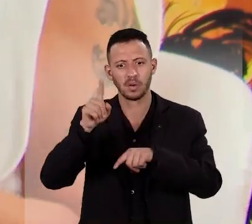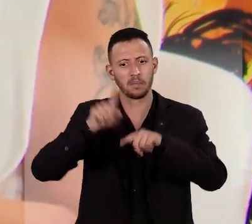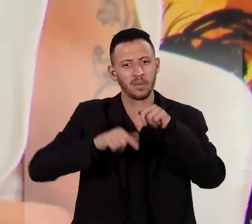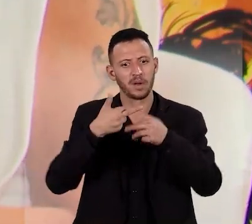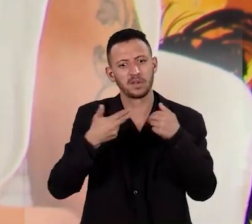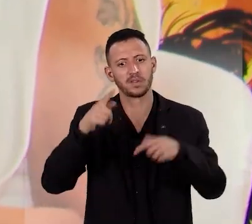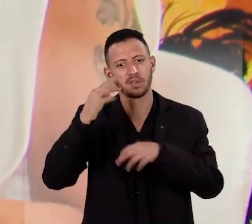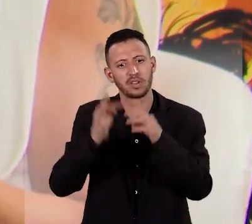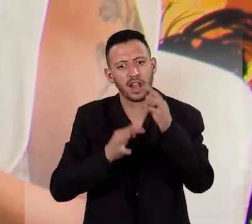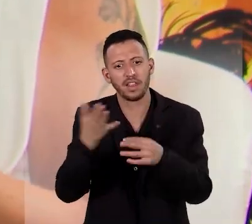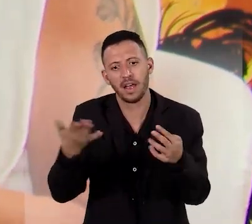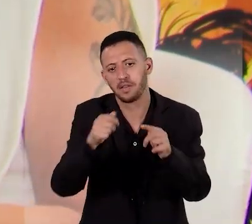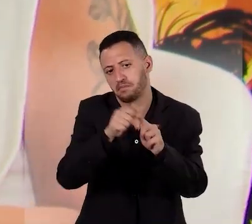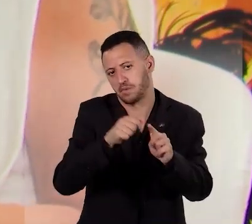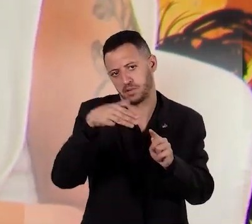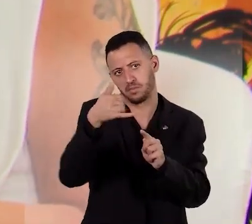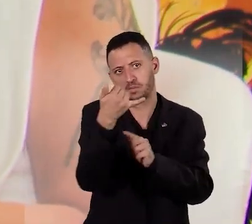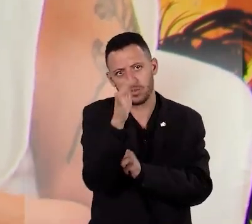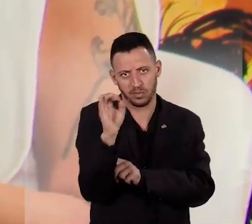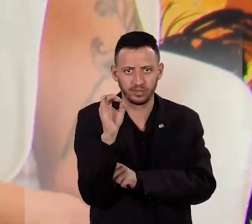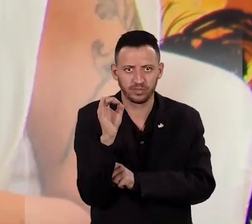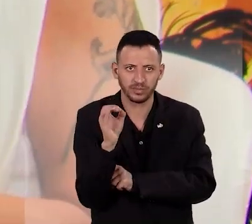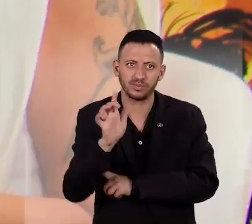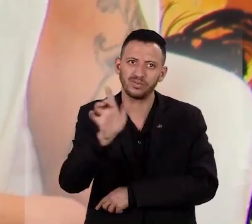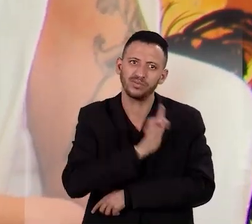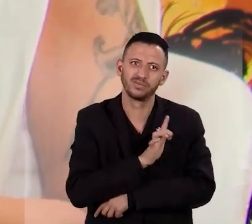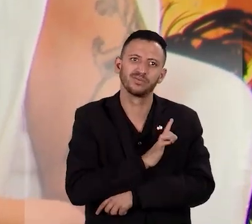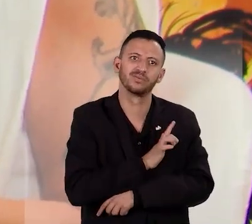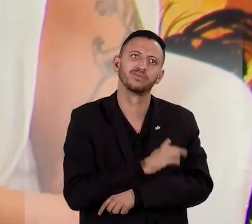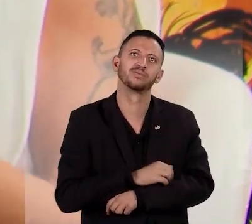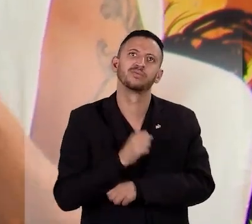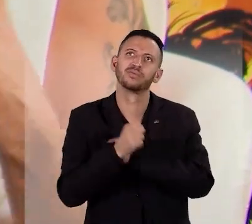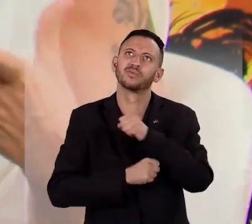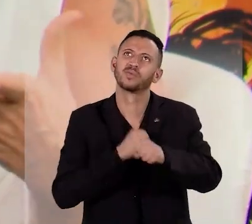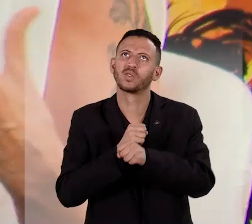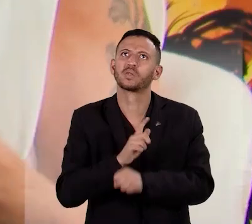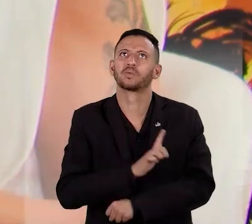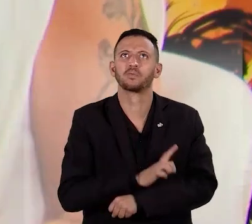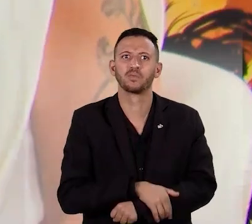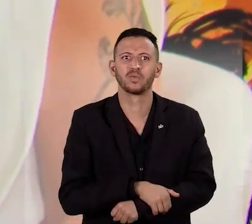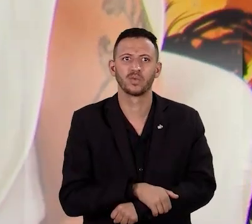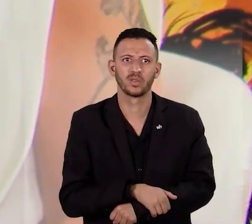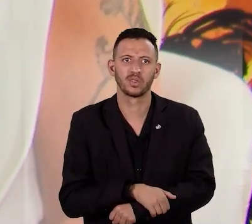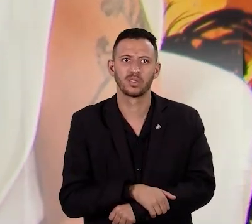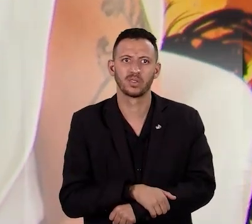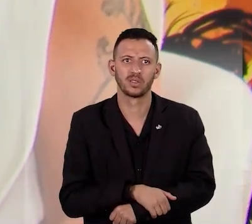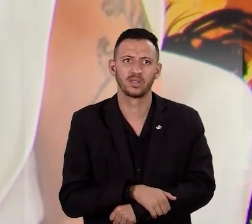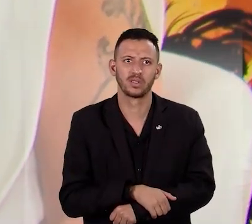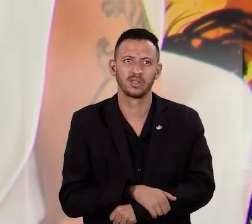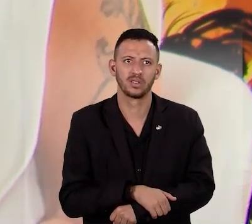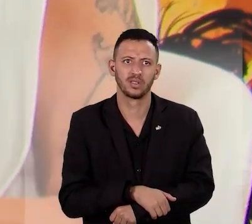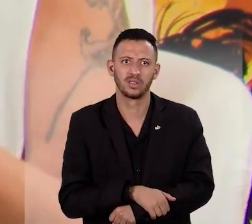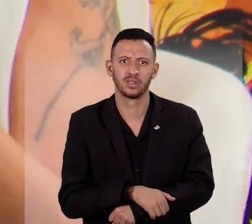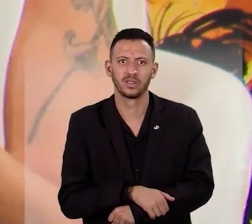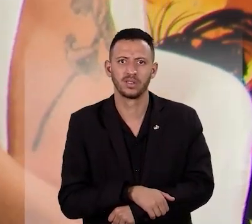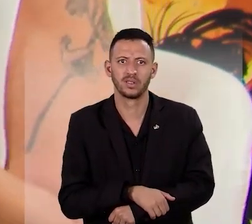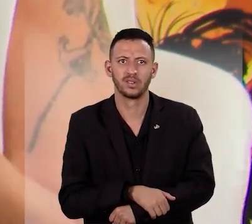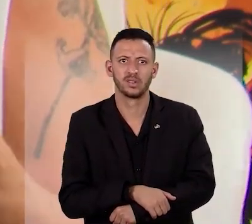MPT escolheu esta matéria para tratar no mês de maio, porque existe atualmente